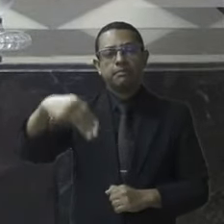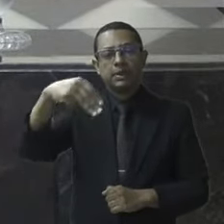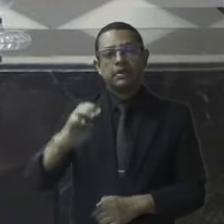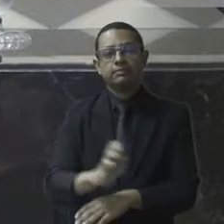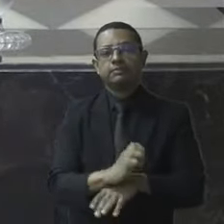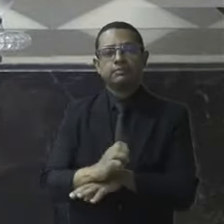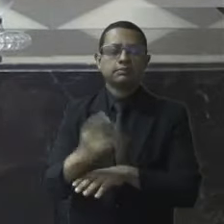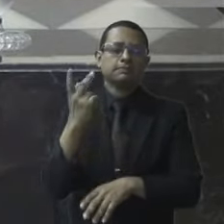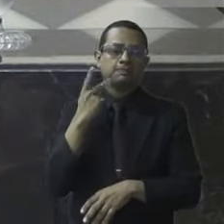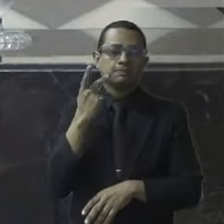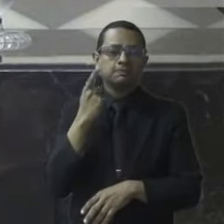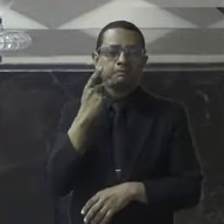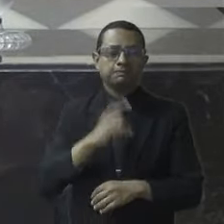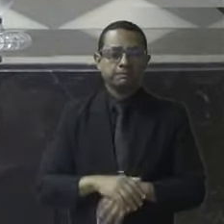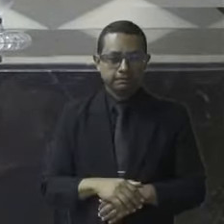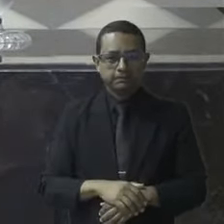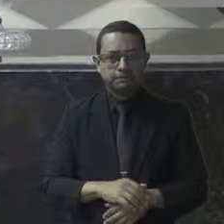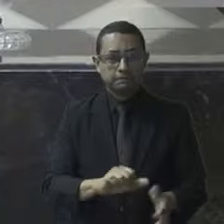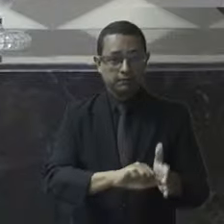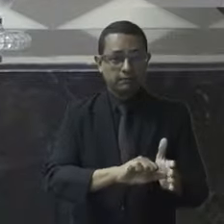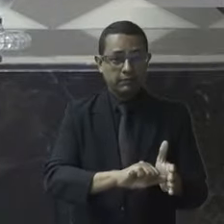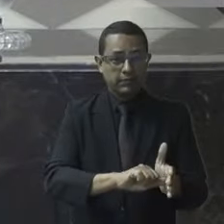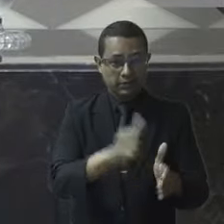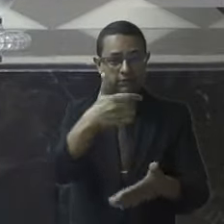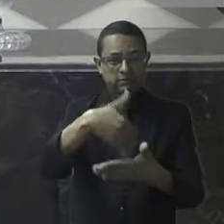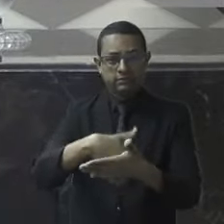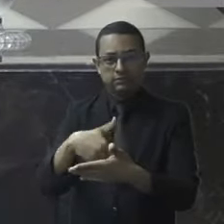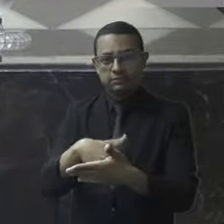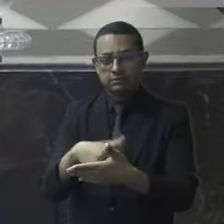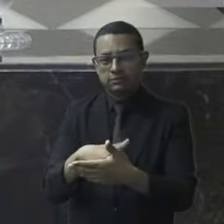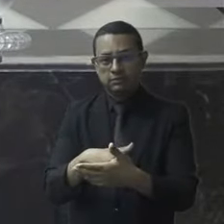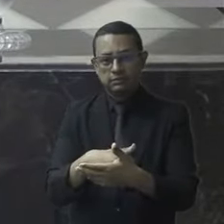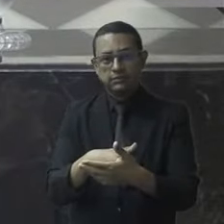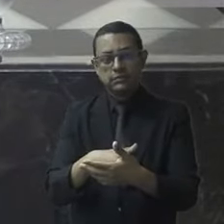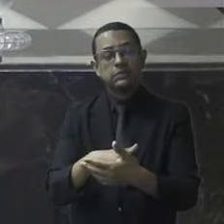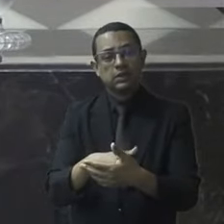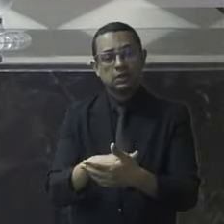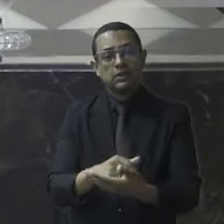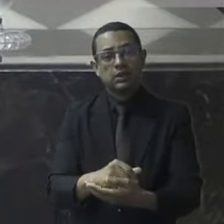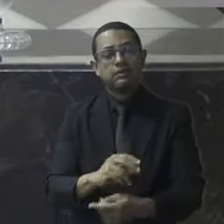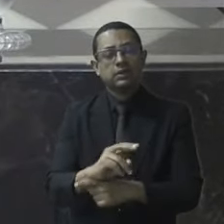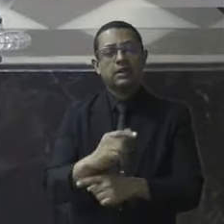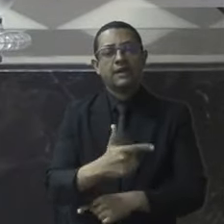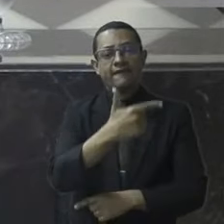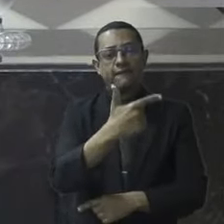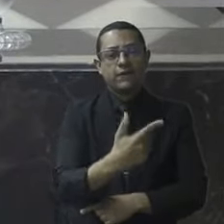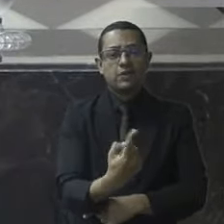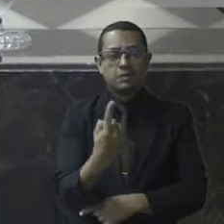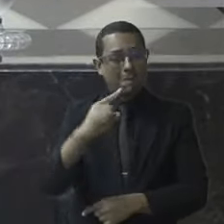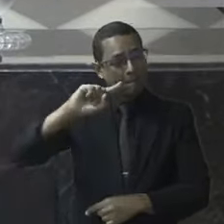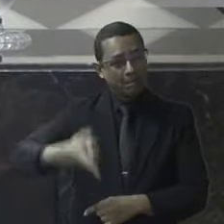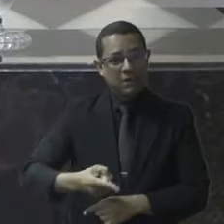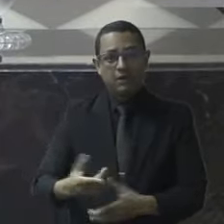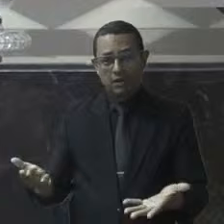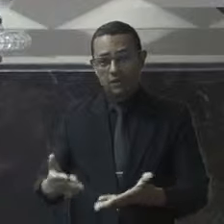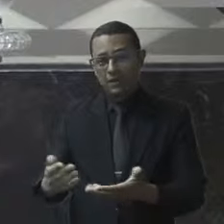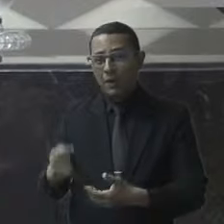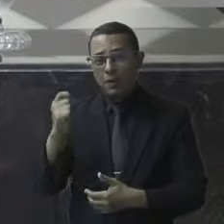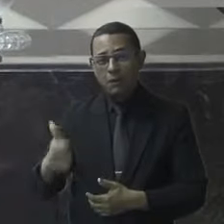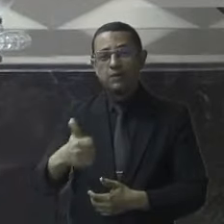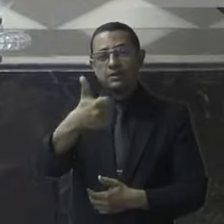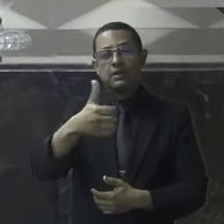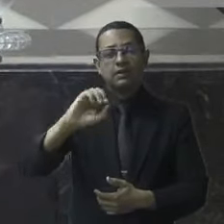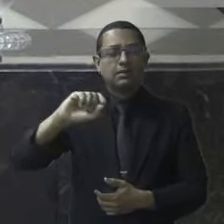Estado do Ceará, que no primeiro turno cedeu 21 mil homens, agora quase 10 mil